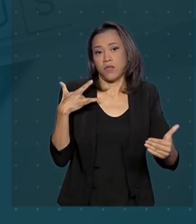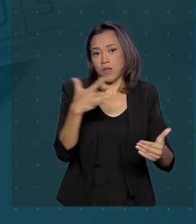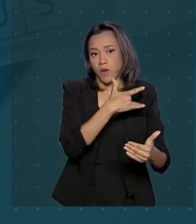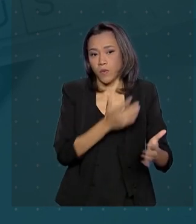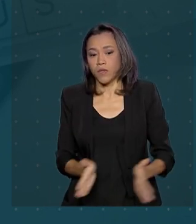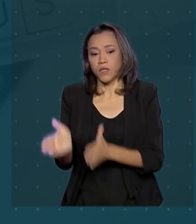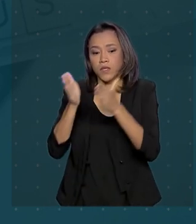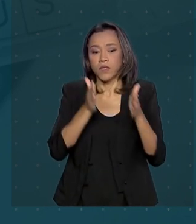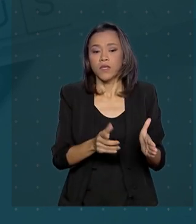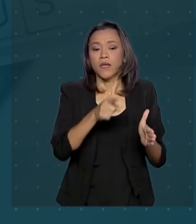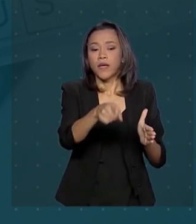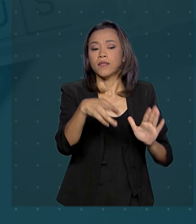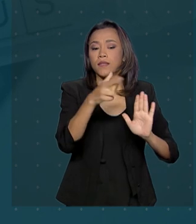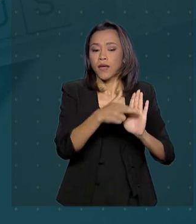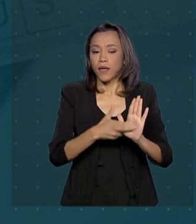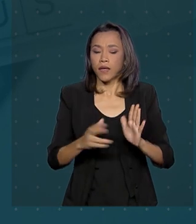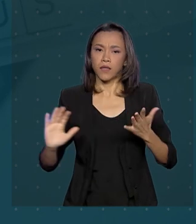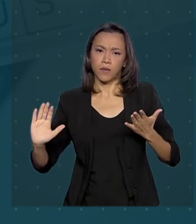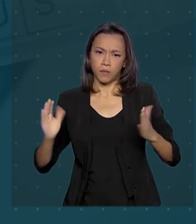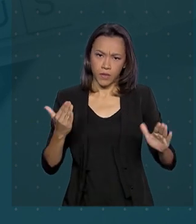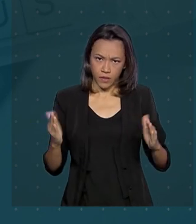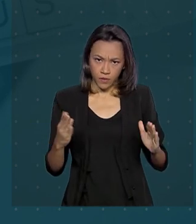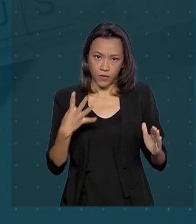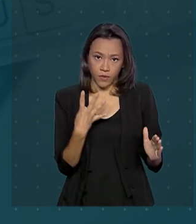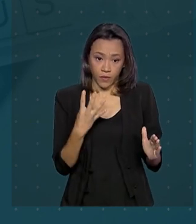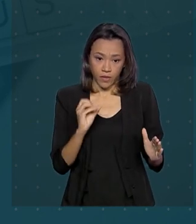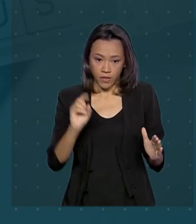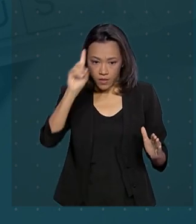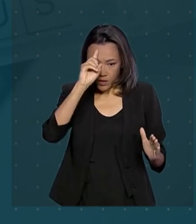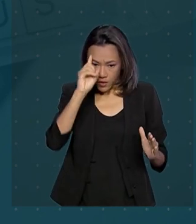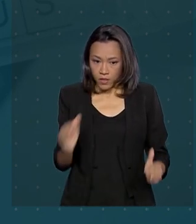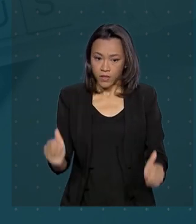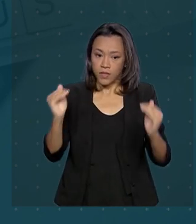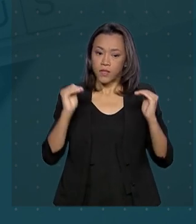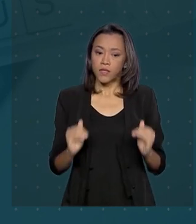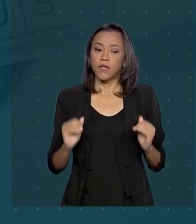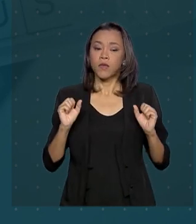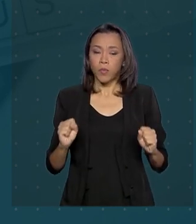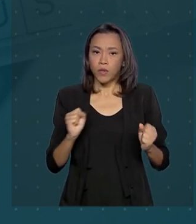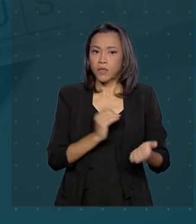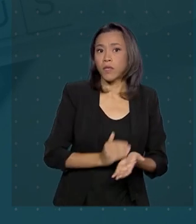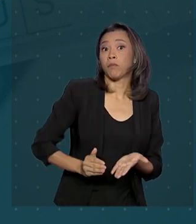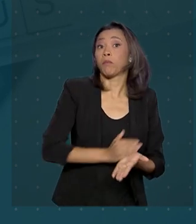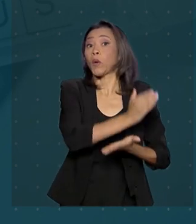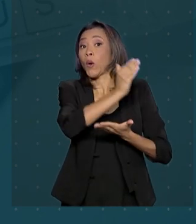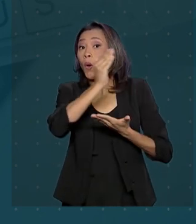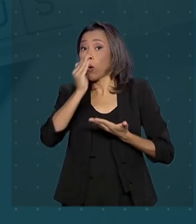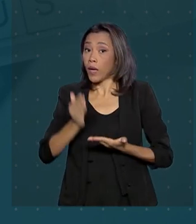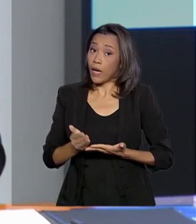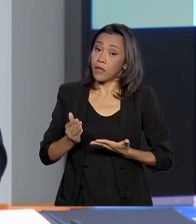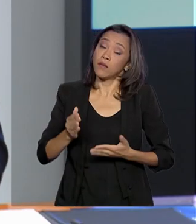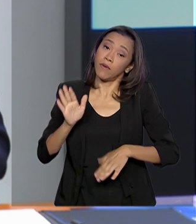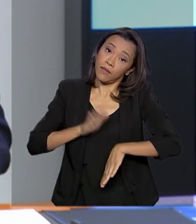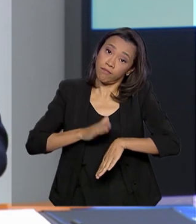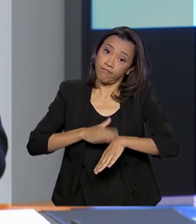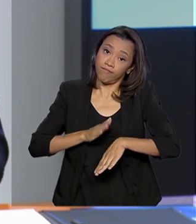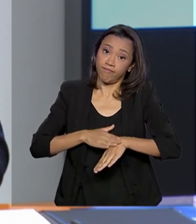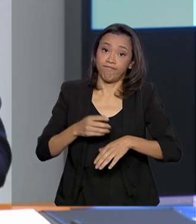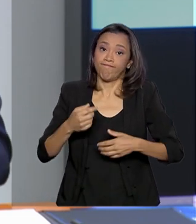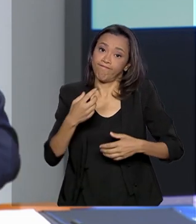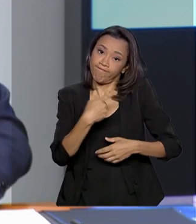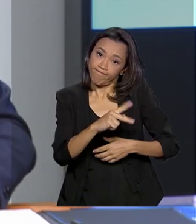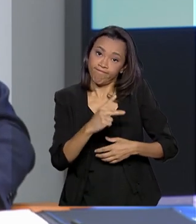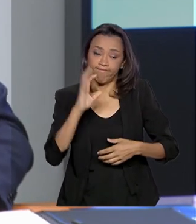a medida será adotada pelo prazo de até 40 dias e pode ser prorrogada pelo tempo necessário para